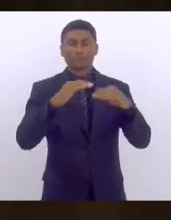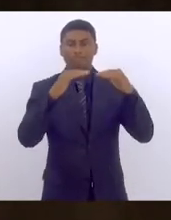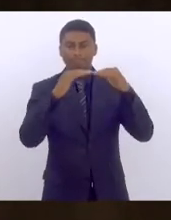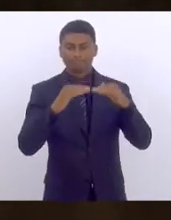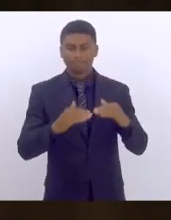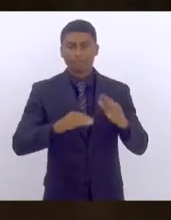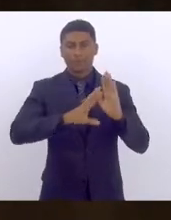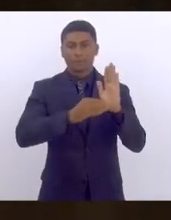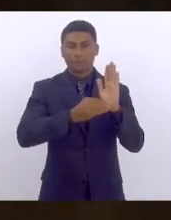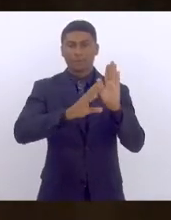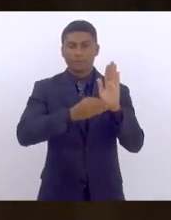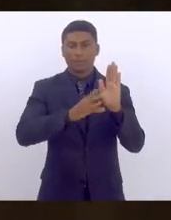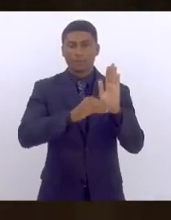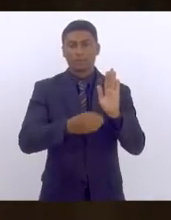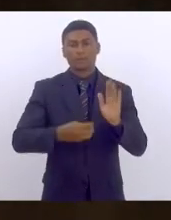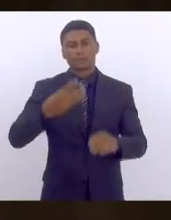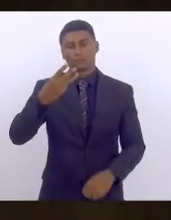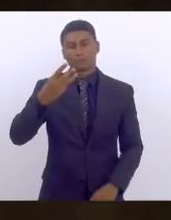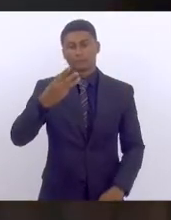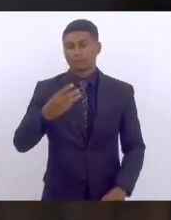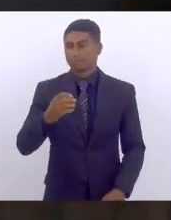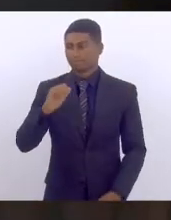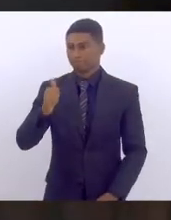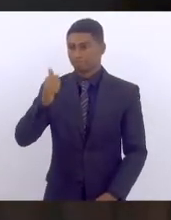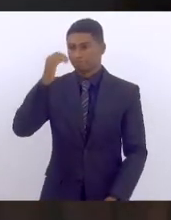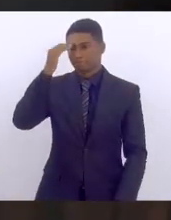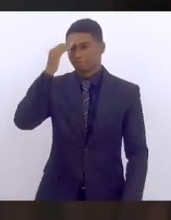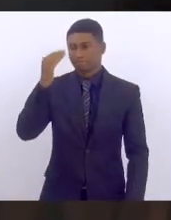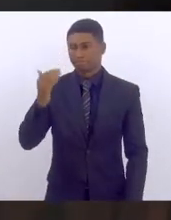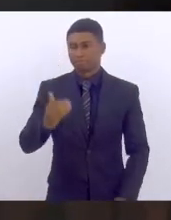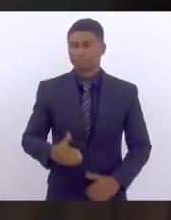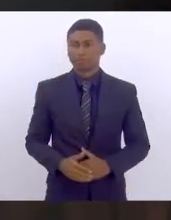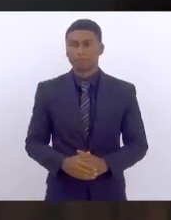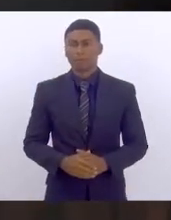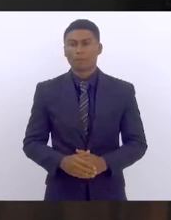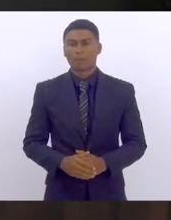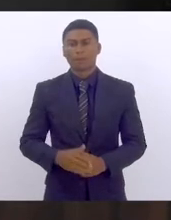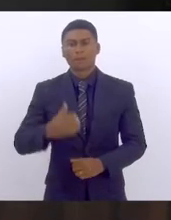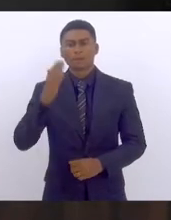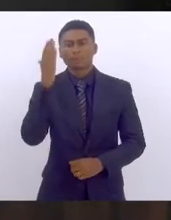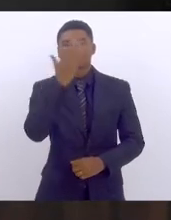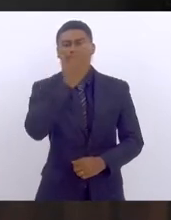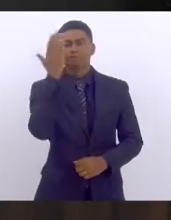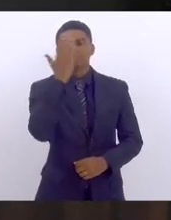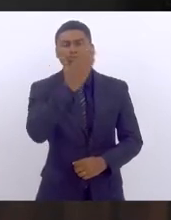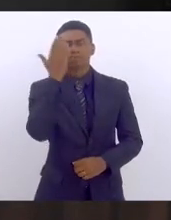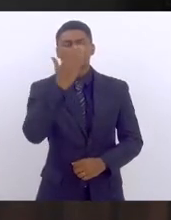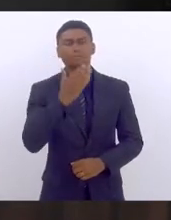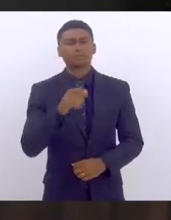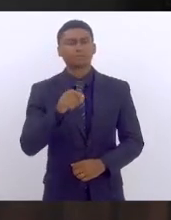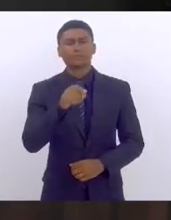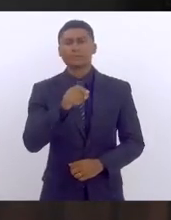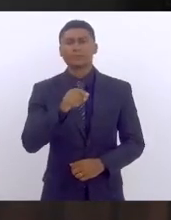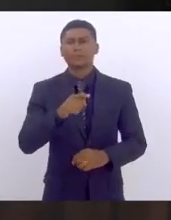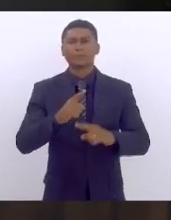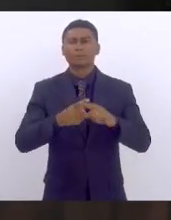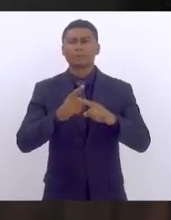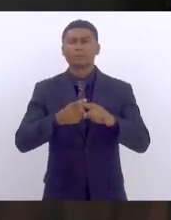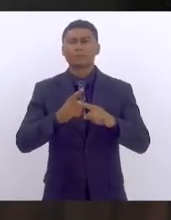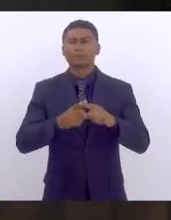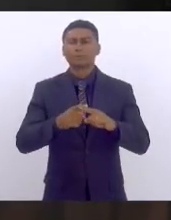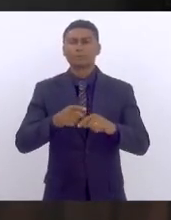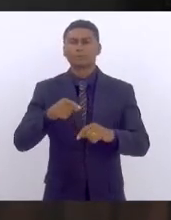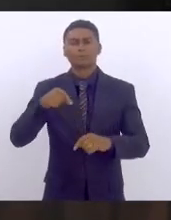3 emendas modificativas. Obrigada. Não estou conseguindo ver qual é a categoria, porque aqui está